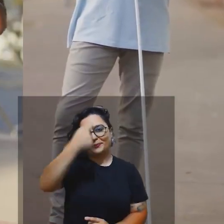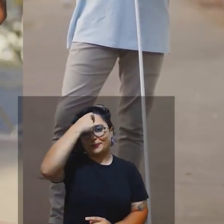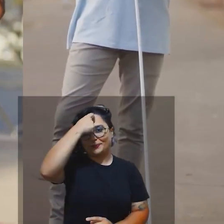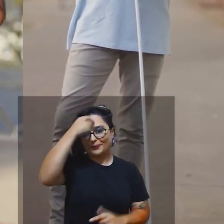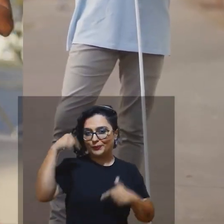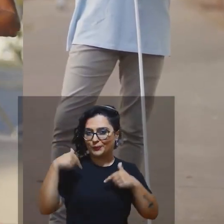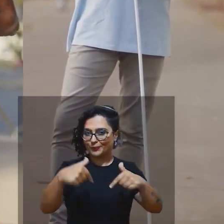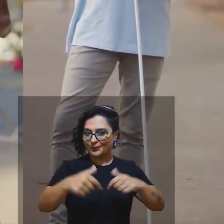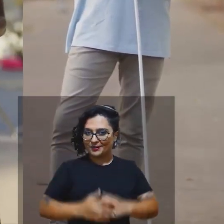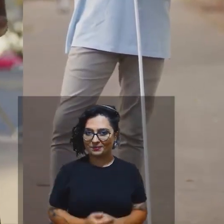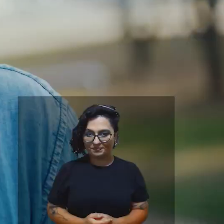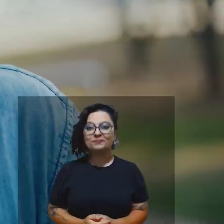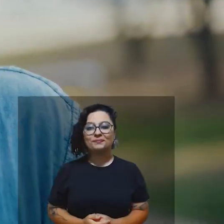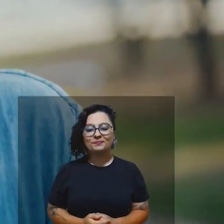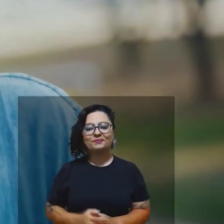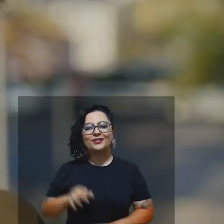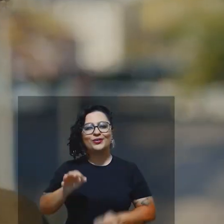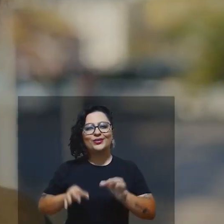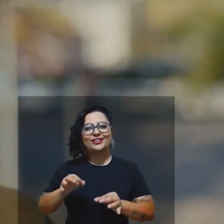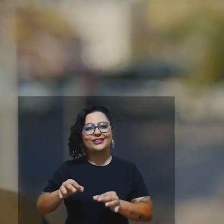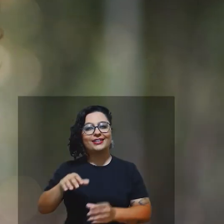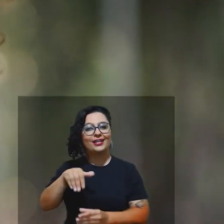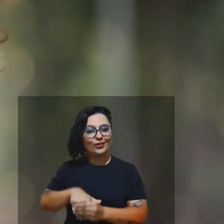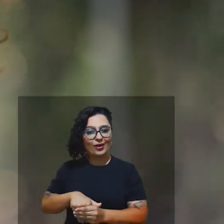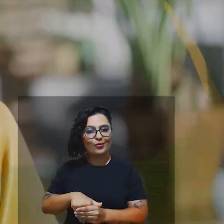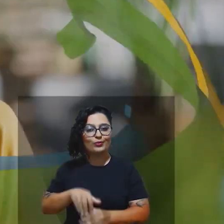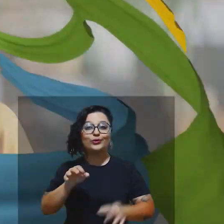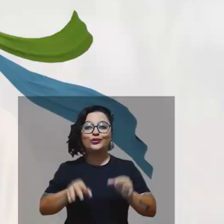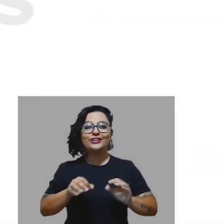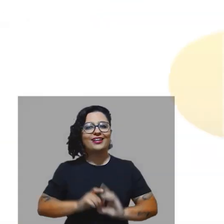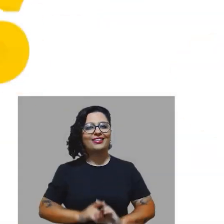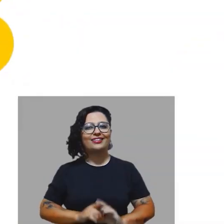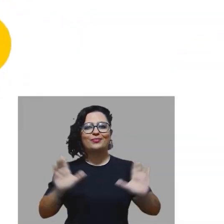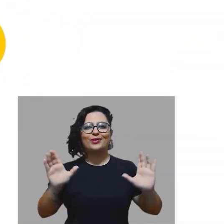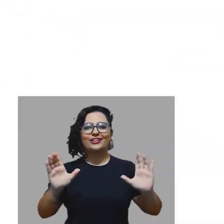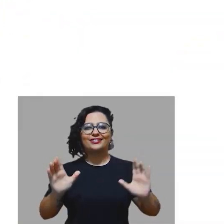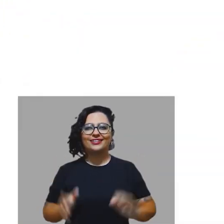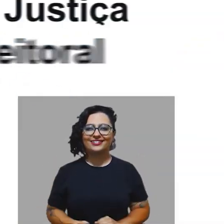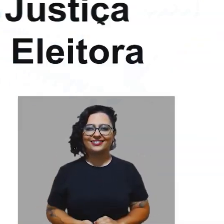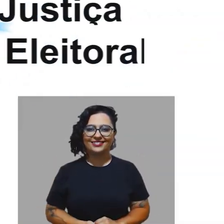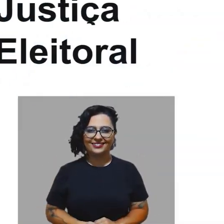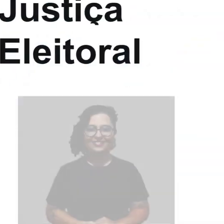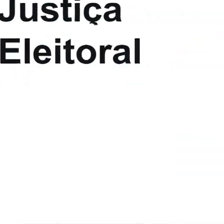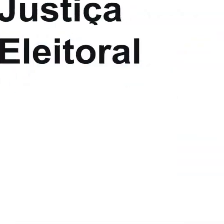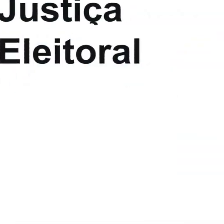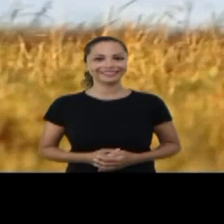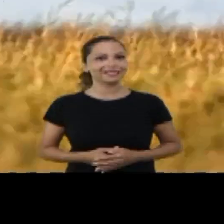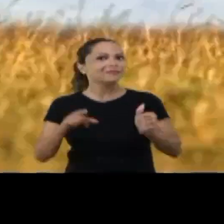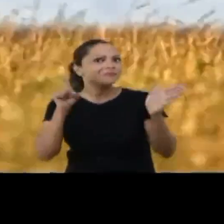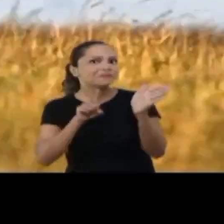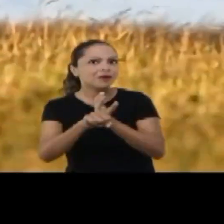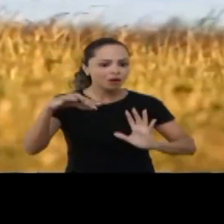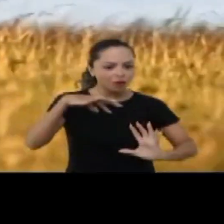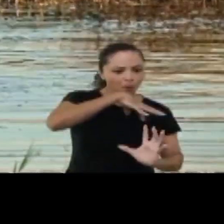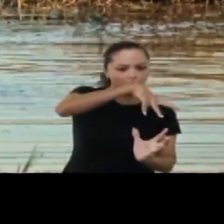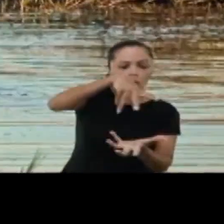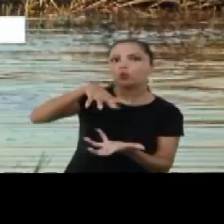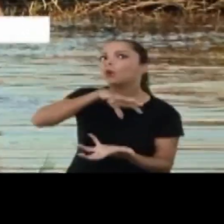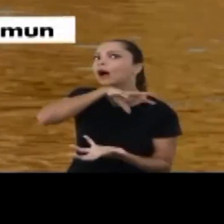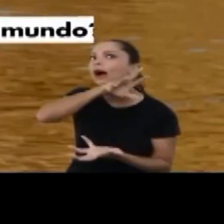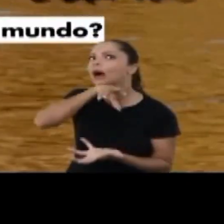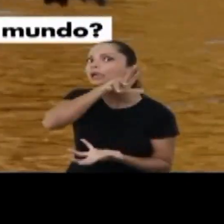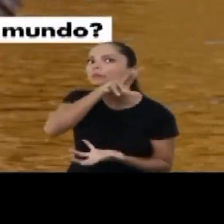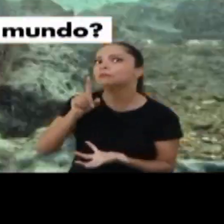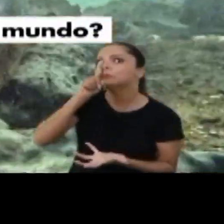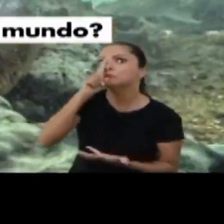a nossa cidadania. Justiça Eleitoral, a justiça da democracia. Você sabe qual é o